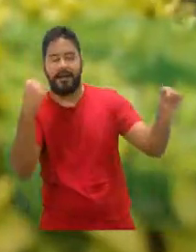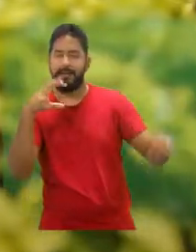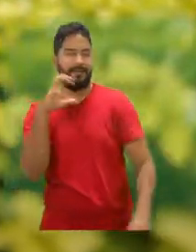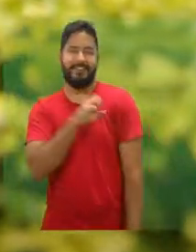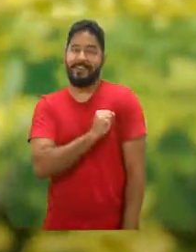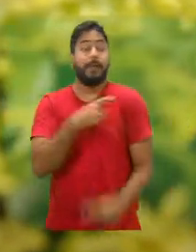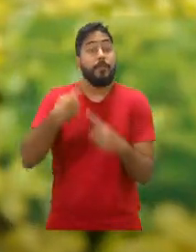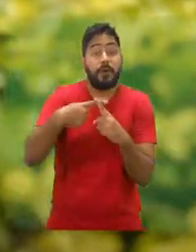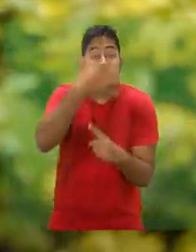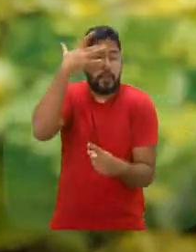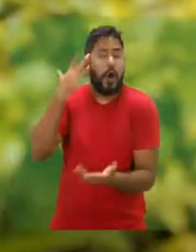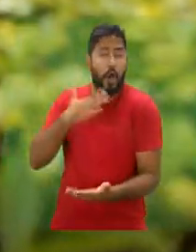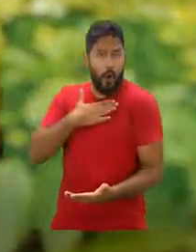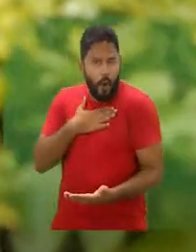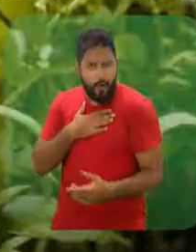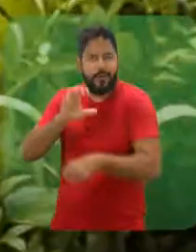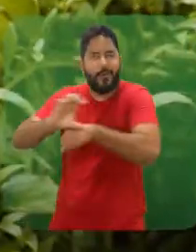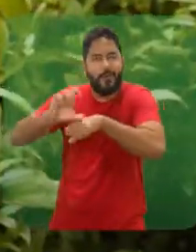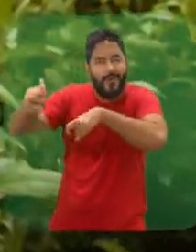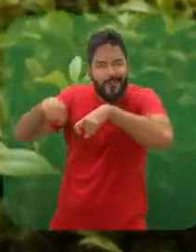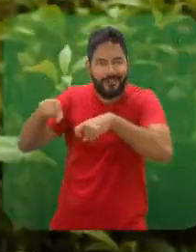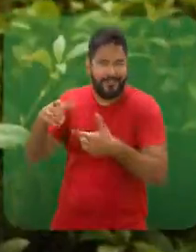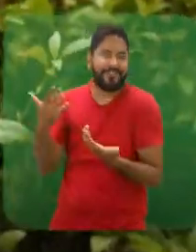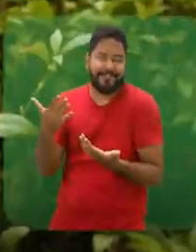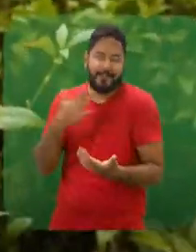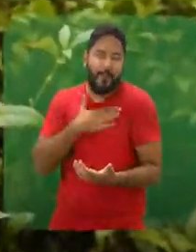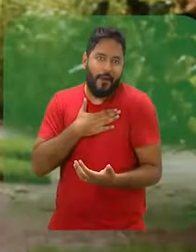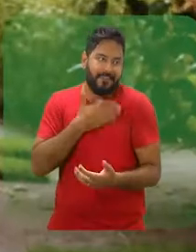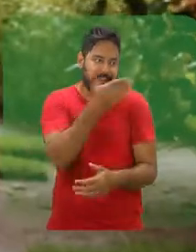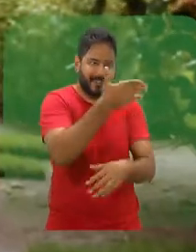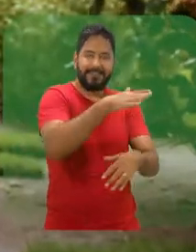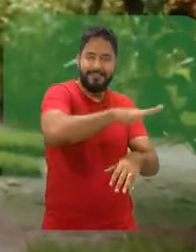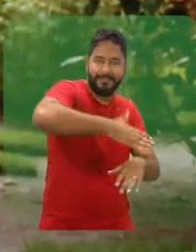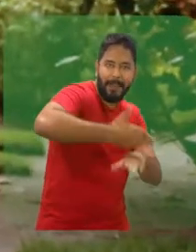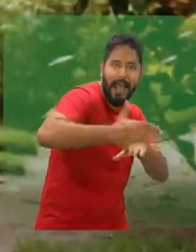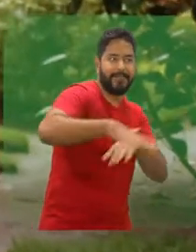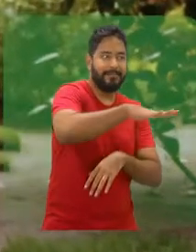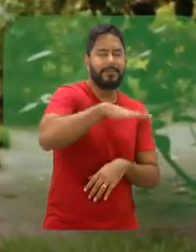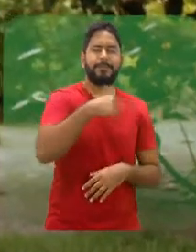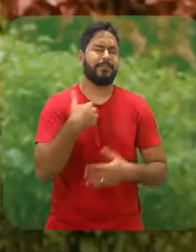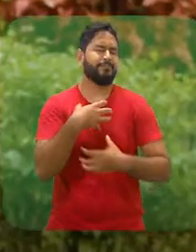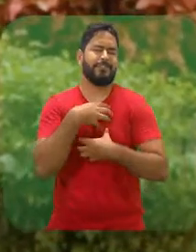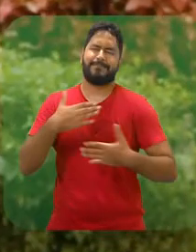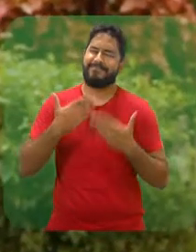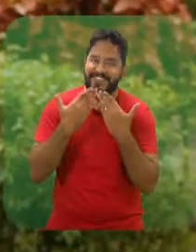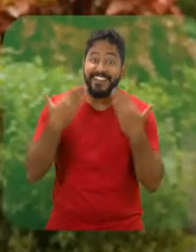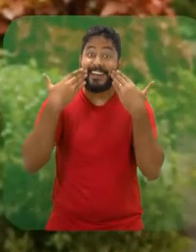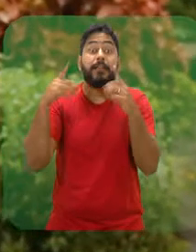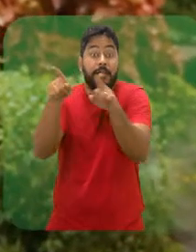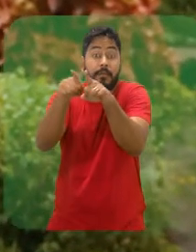a gente fica apaixonado. Quem de fato gosta da agronomia se sente realizado quando isso acontece. Eu me sinto muito